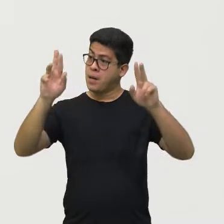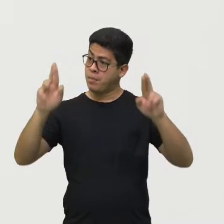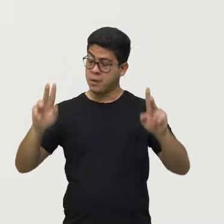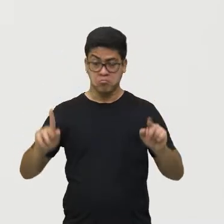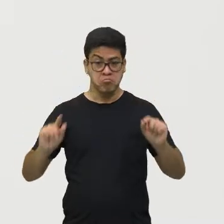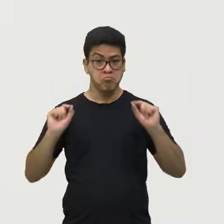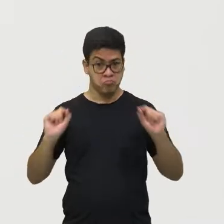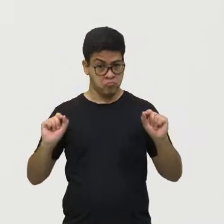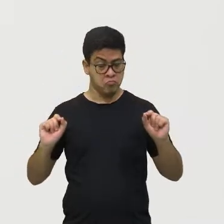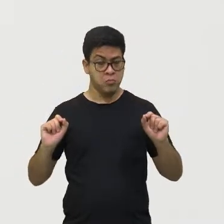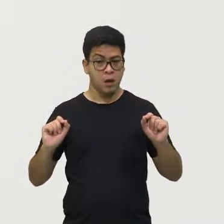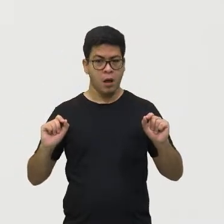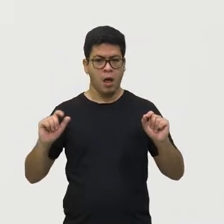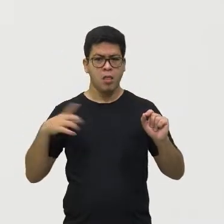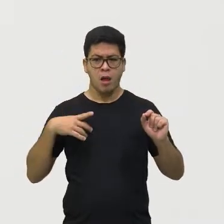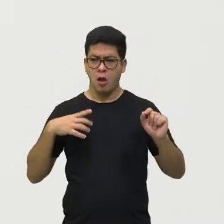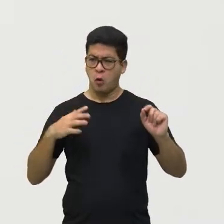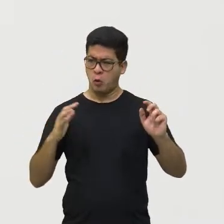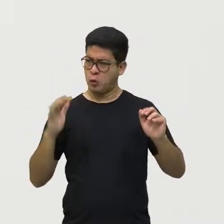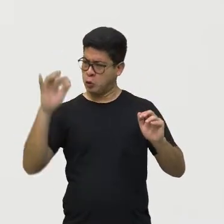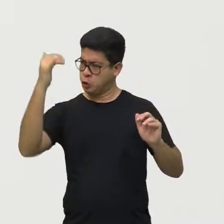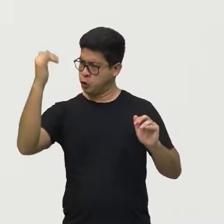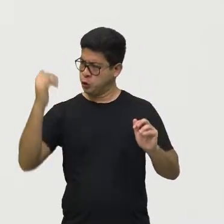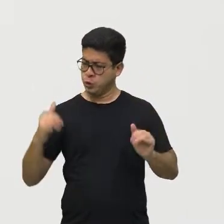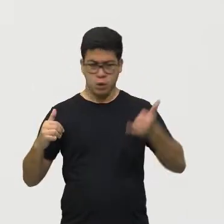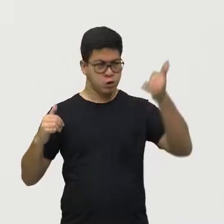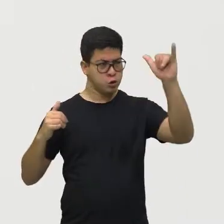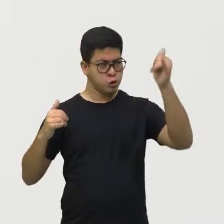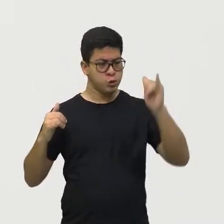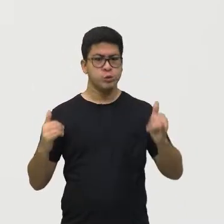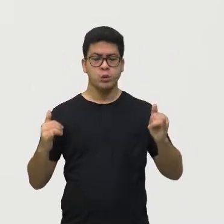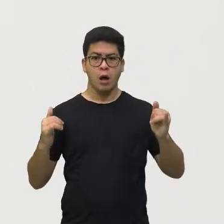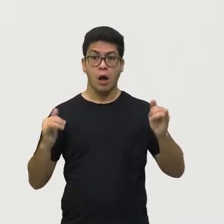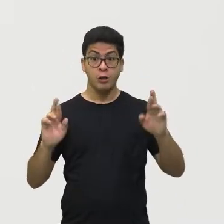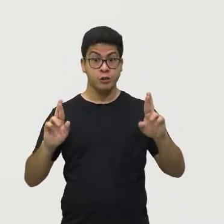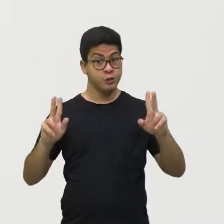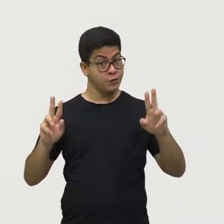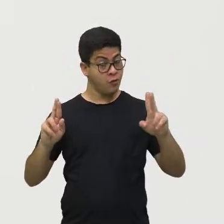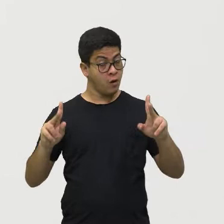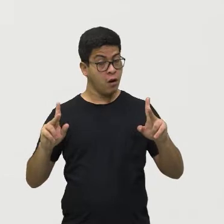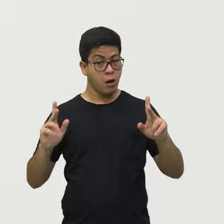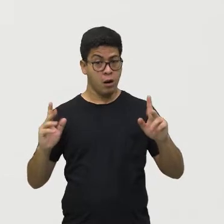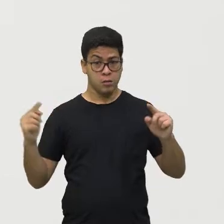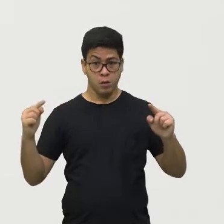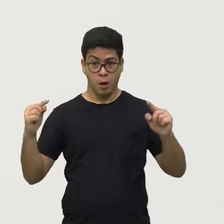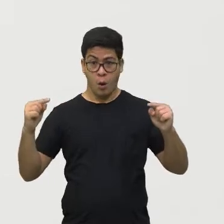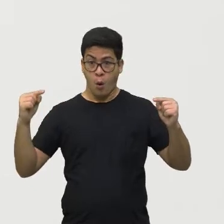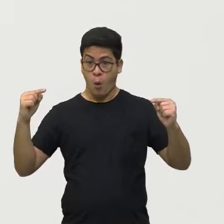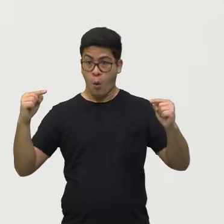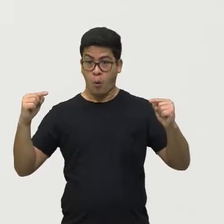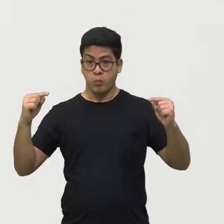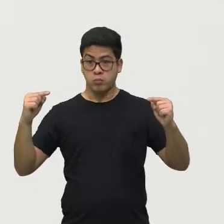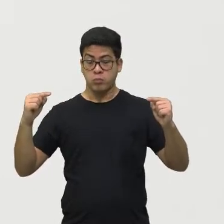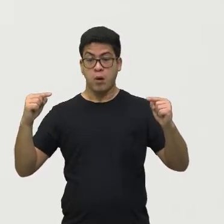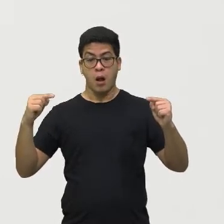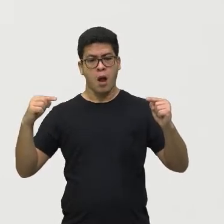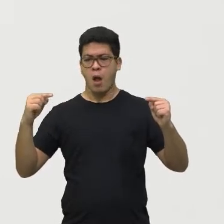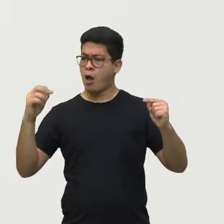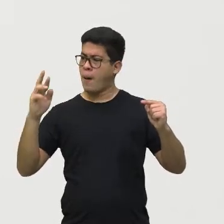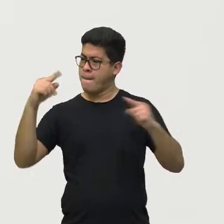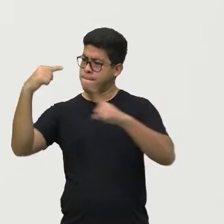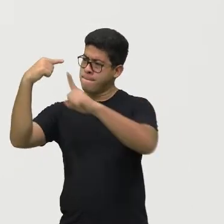e entre elas vai ser gerado um campo elétrico, onde as linhas de força apontam da carga positiva para a